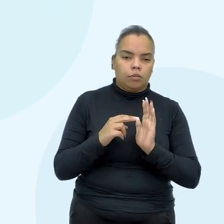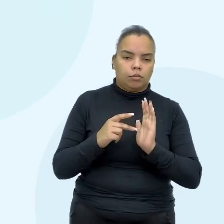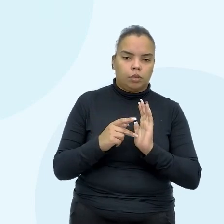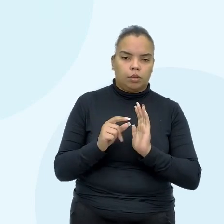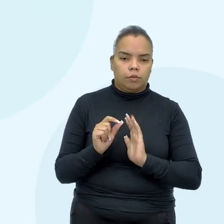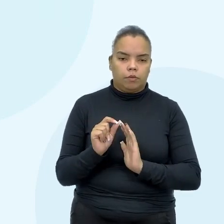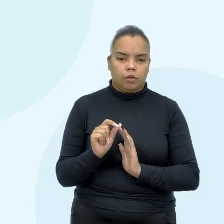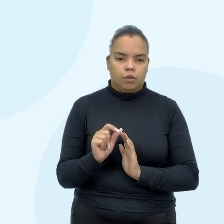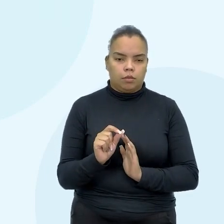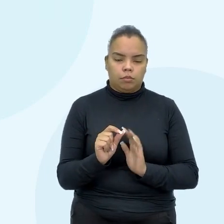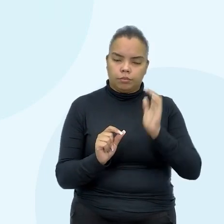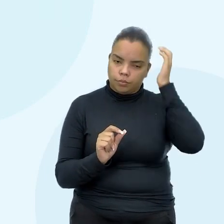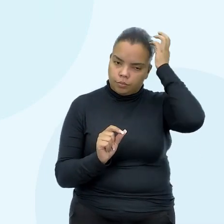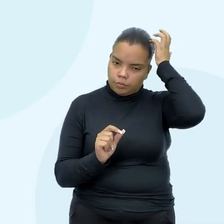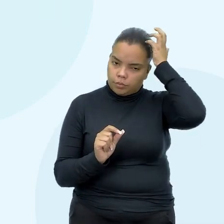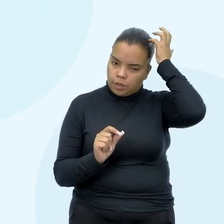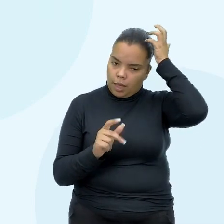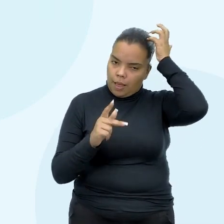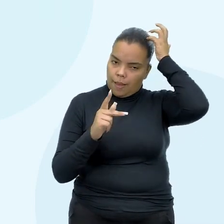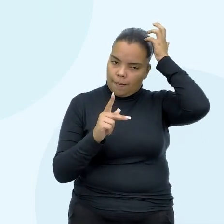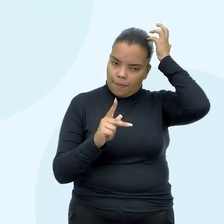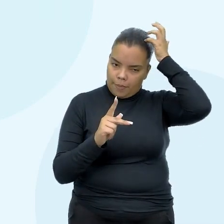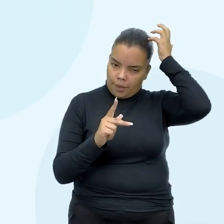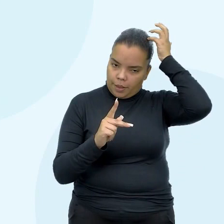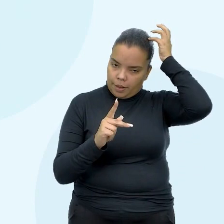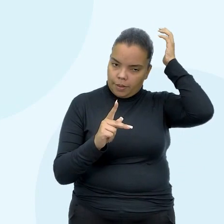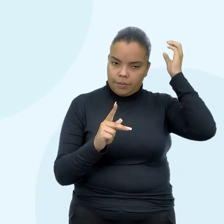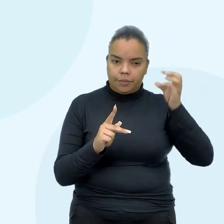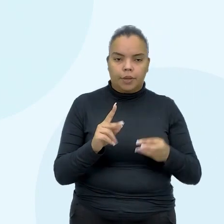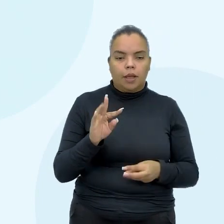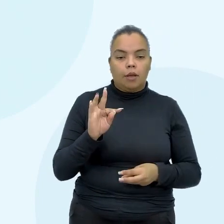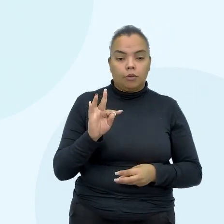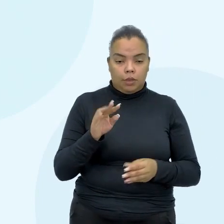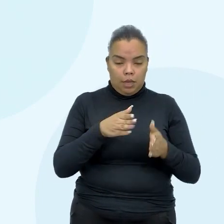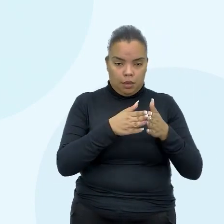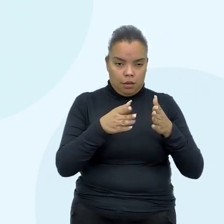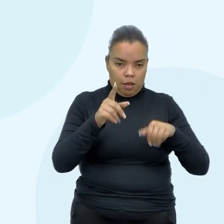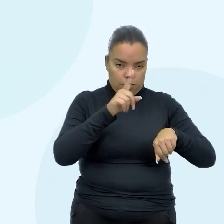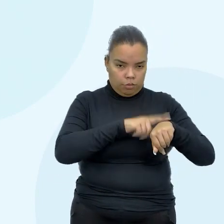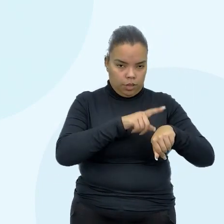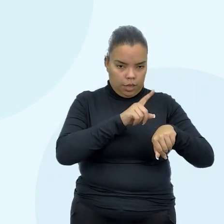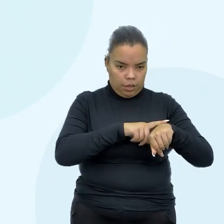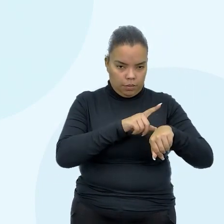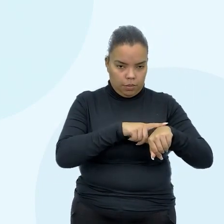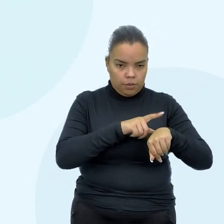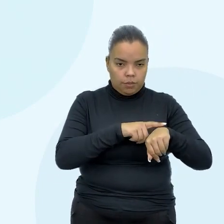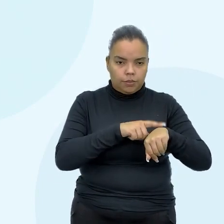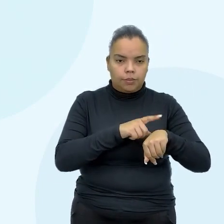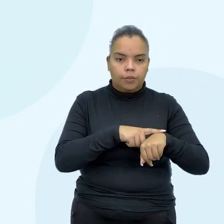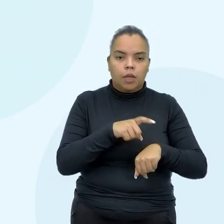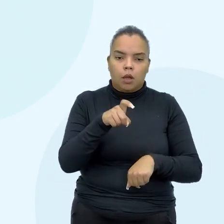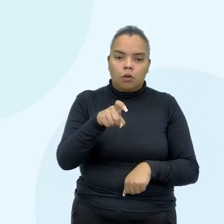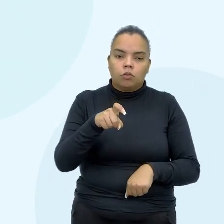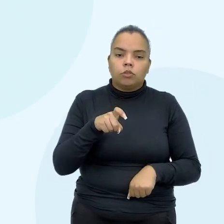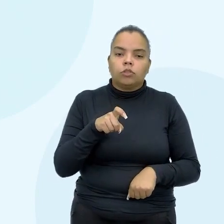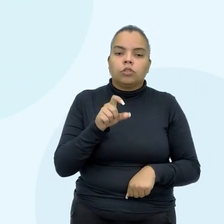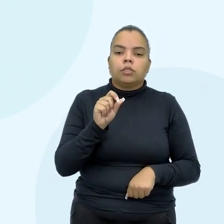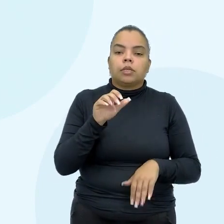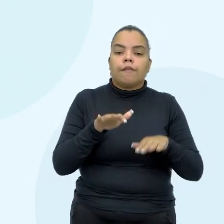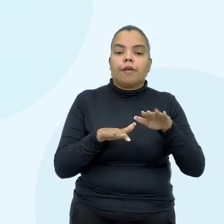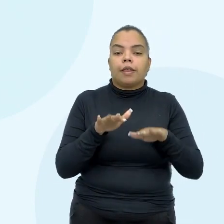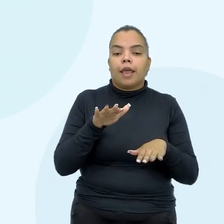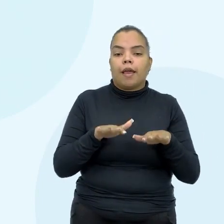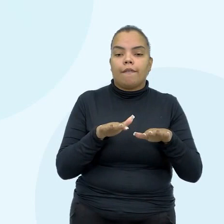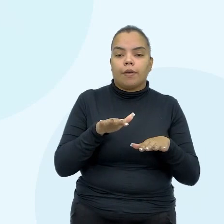gente usou a letra P para simbolizá-lo, né? O T é o tempo de decaimento e o X, né, seria a variável,